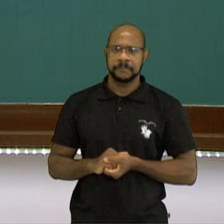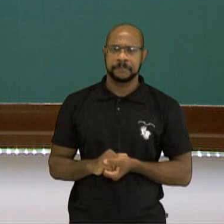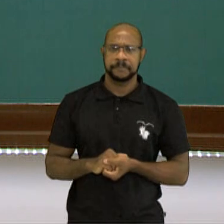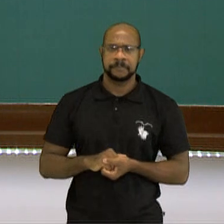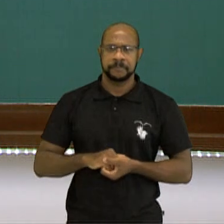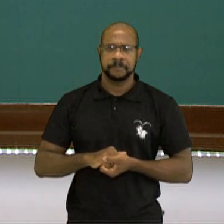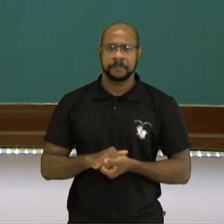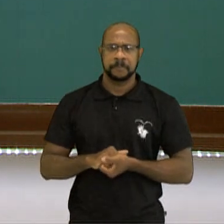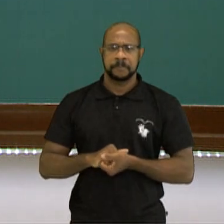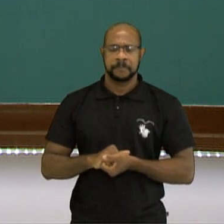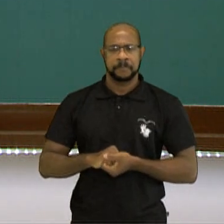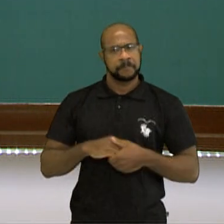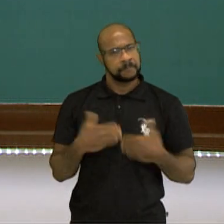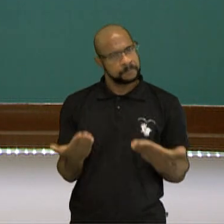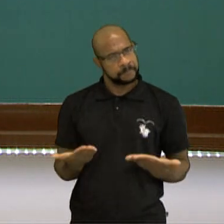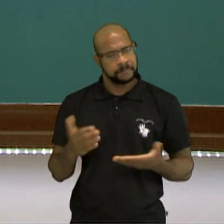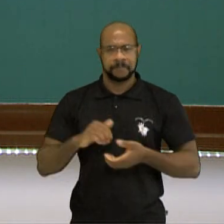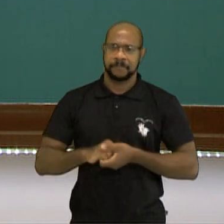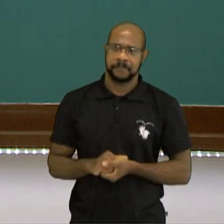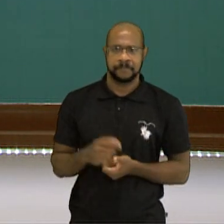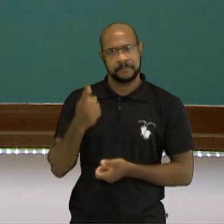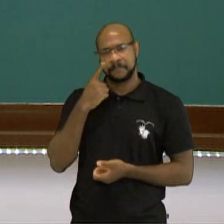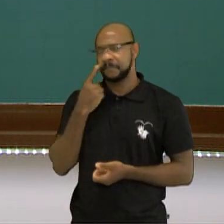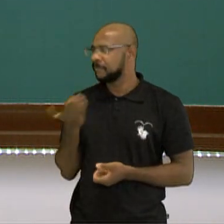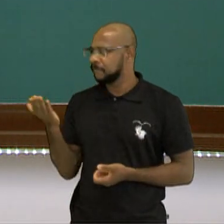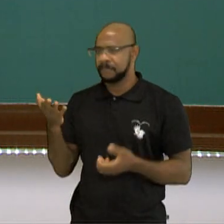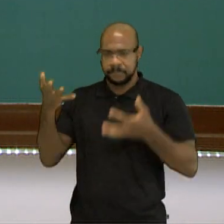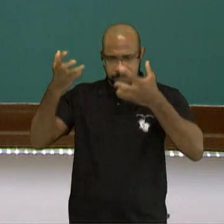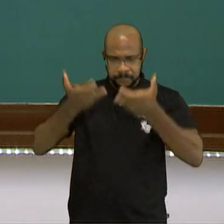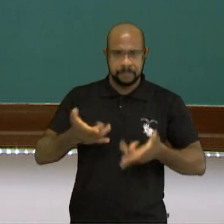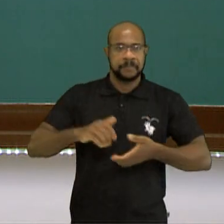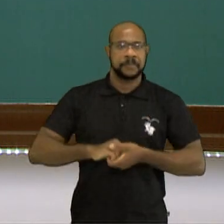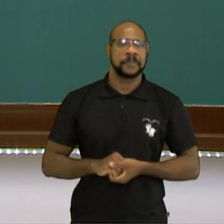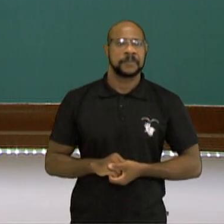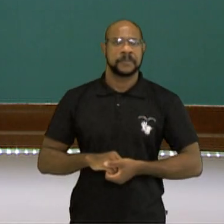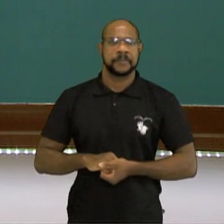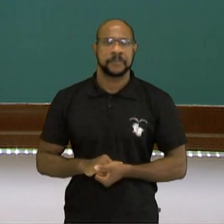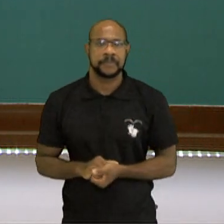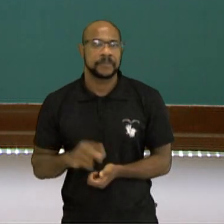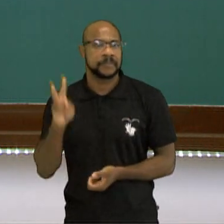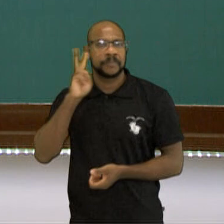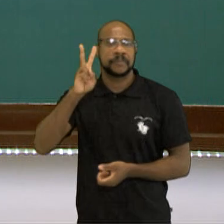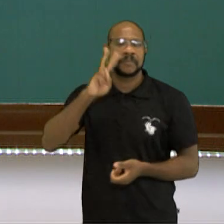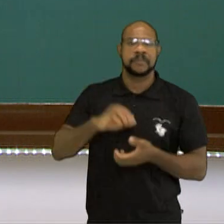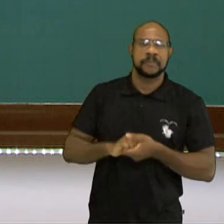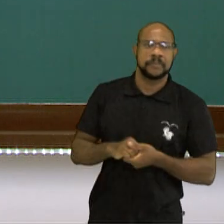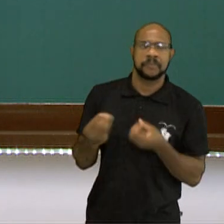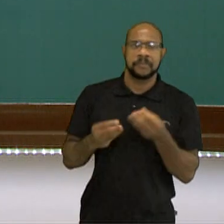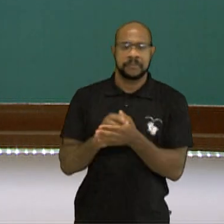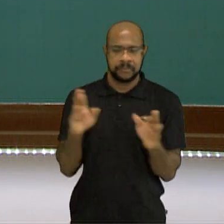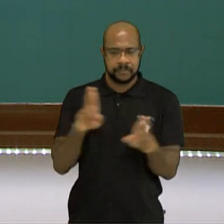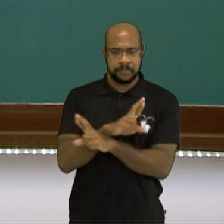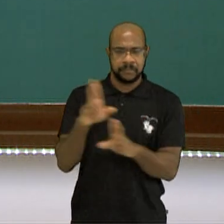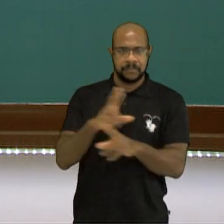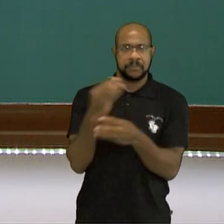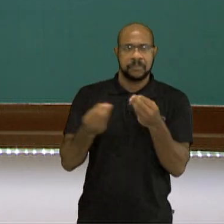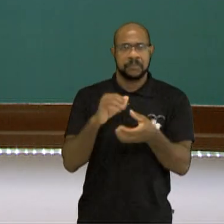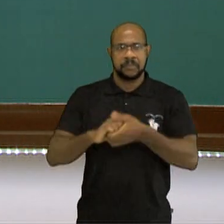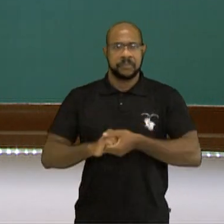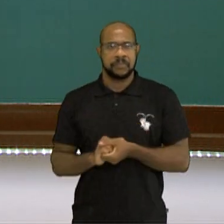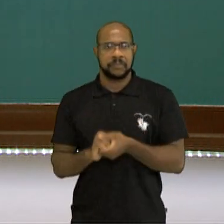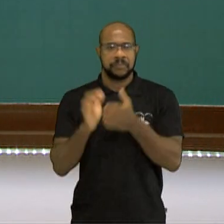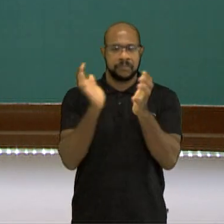de funções. É tudo isso que nós vamos ver agora. Relembrando então a relação de dependência, uma